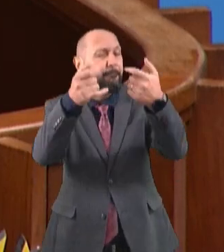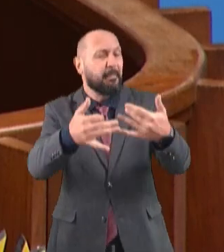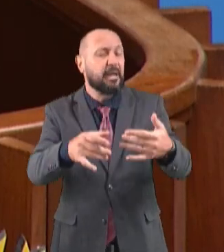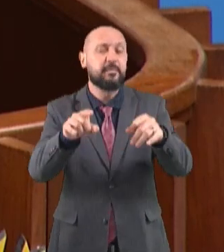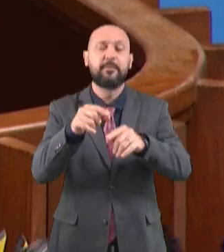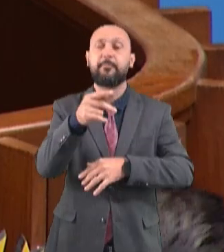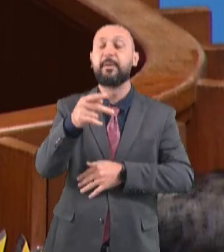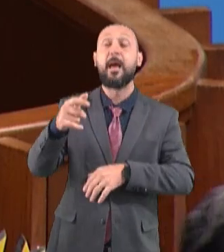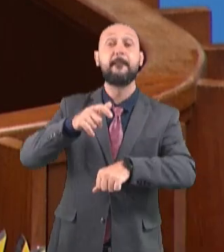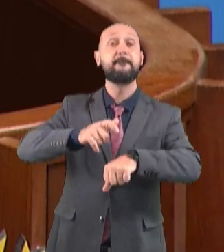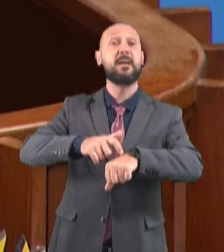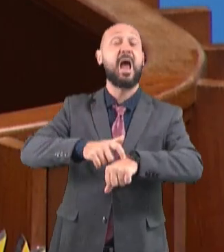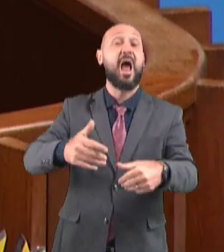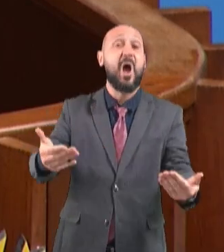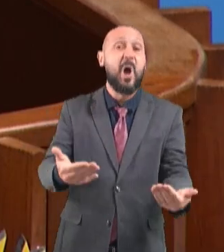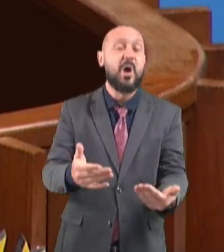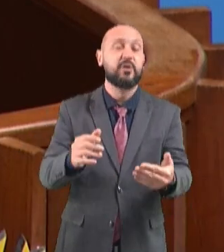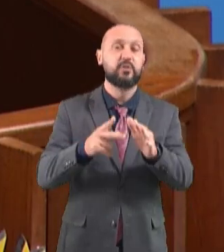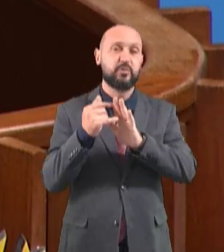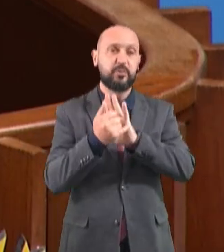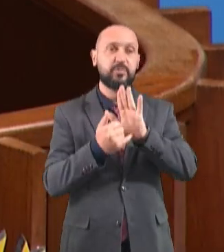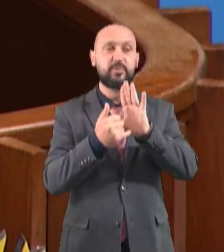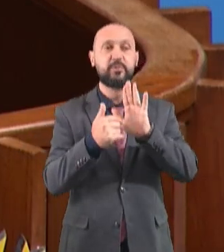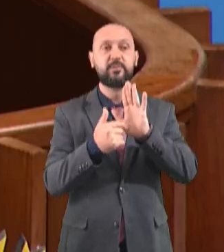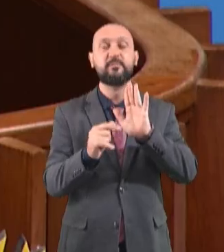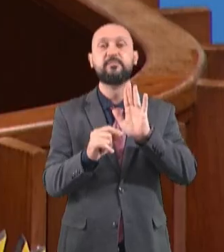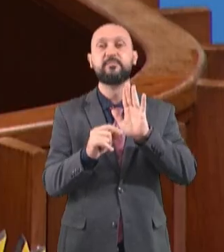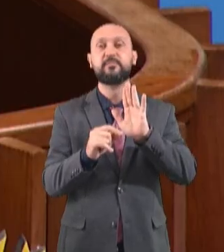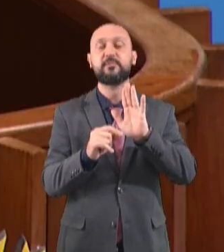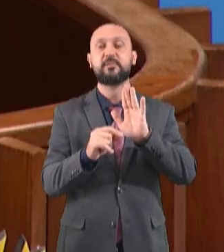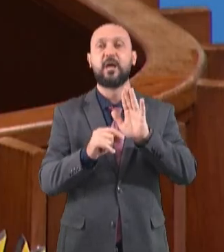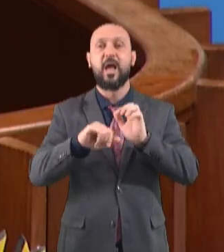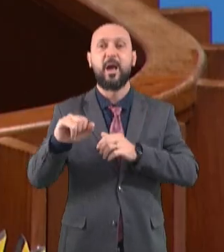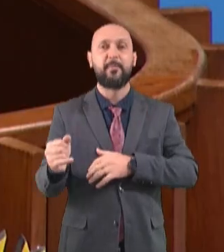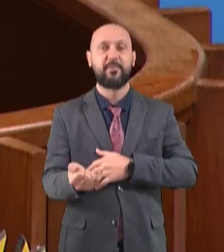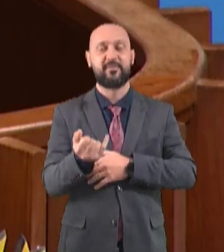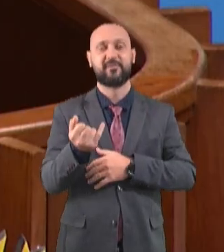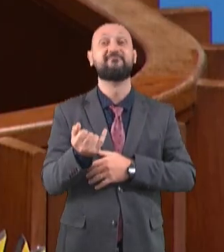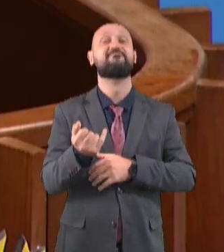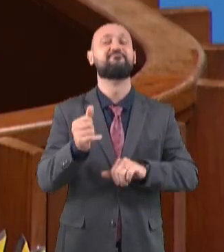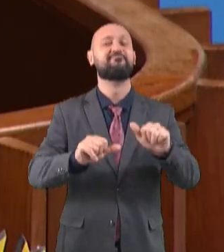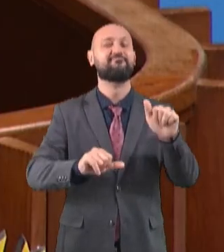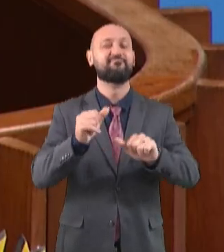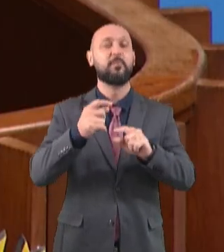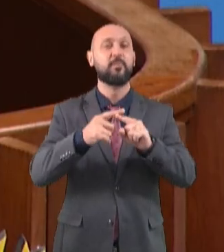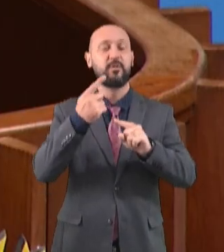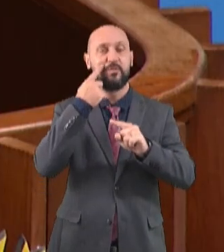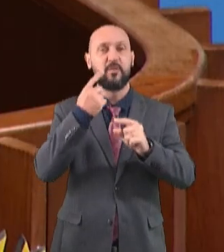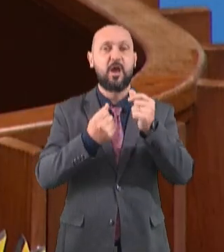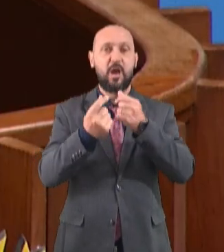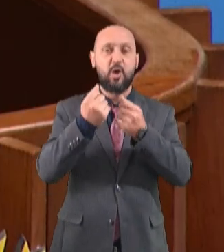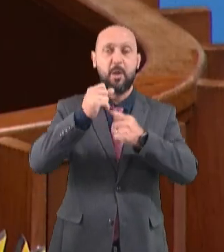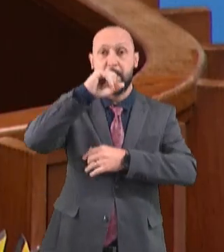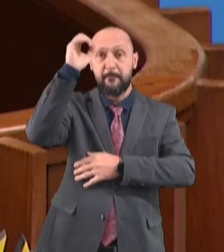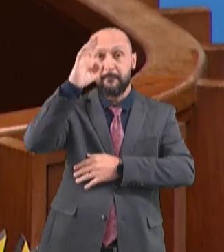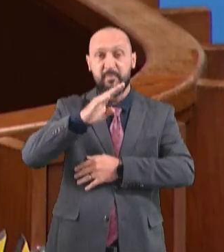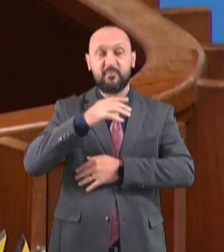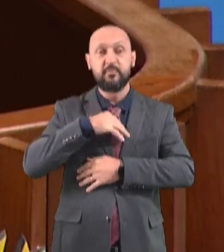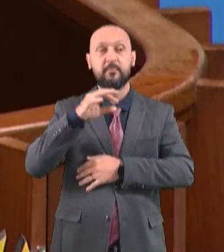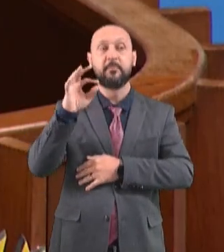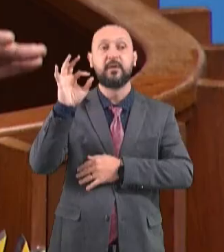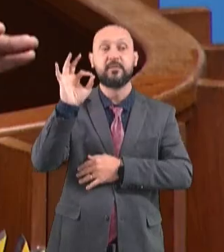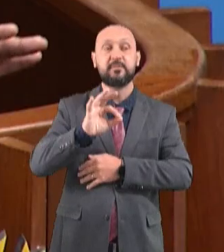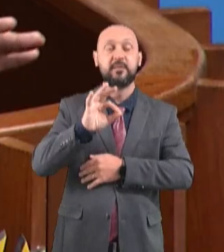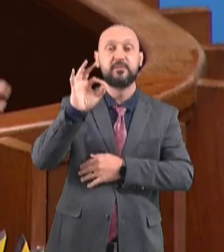senhor presidente, do momento em que esse projeto ele é apreciado. Porque nós estamos vendo na economia brasileira uma taxa